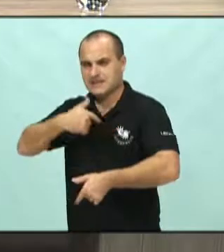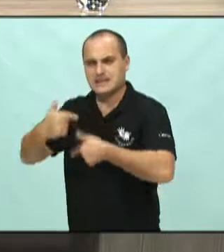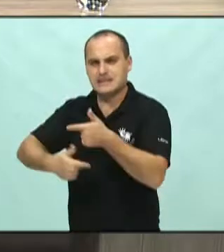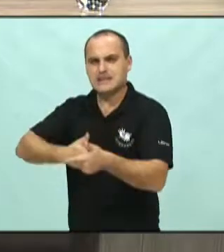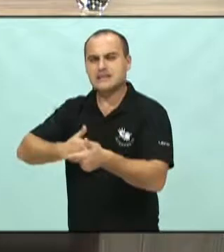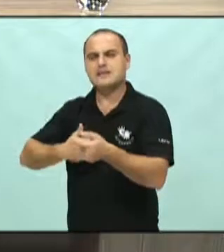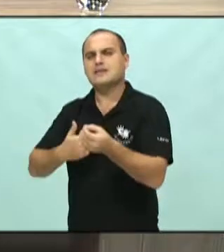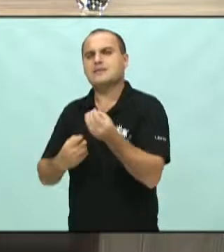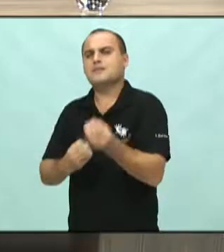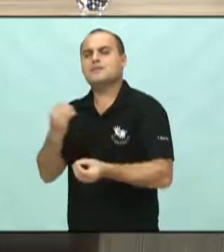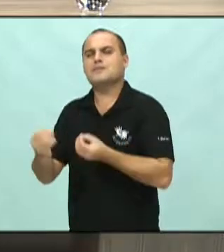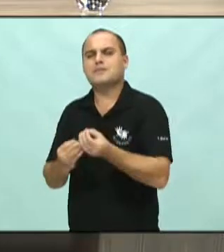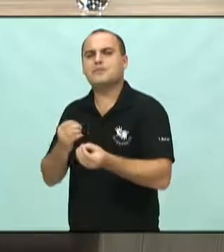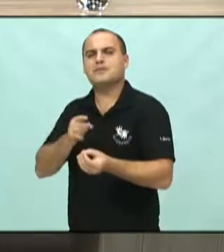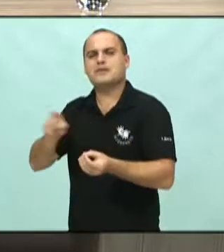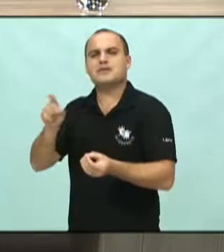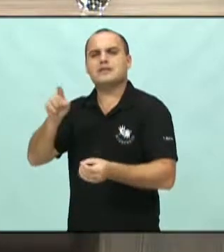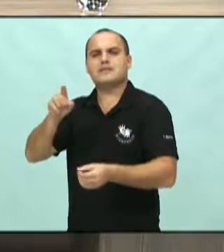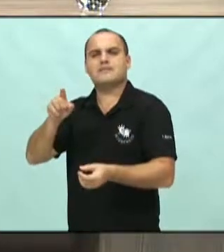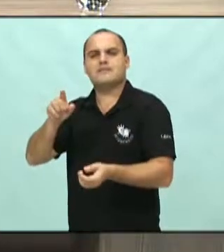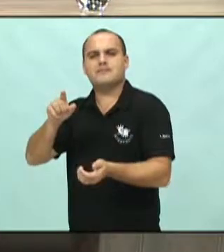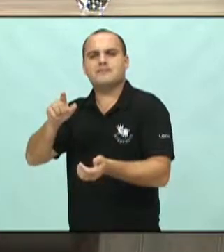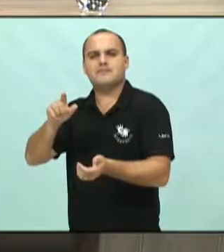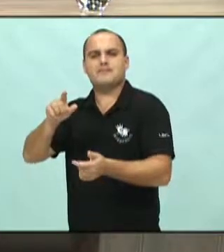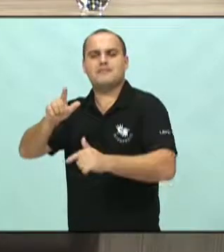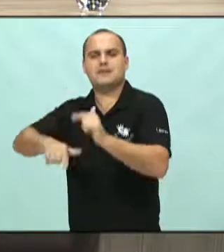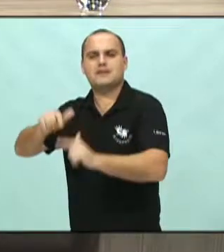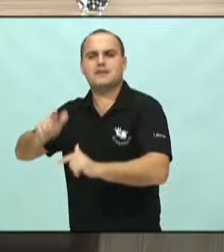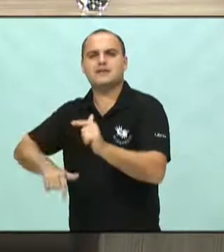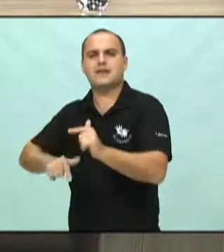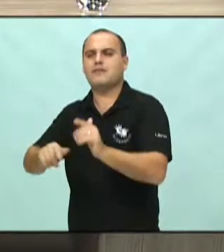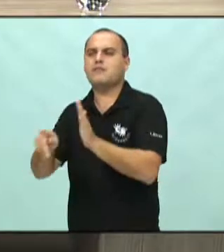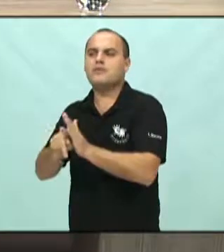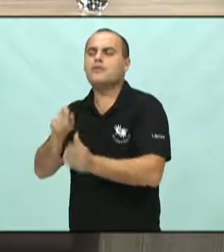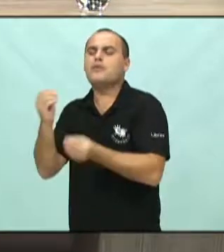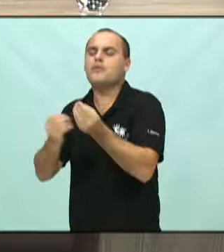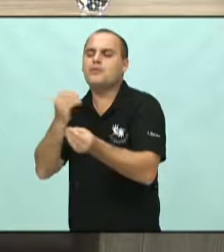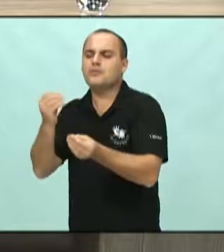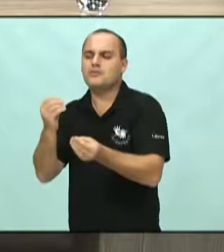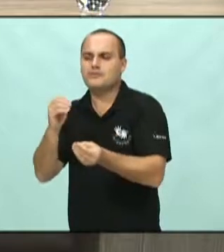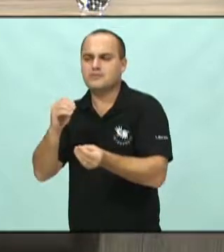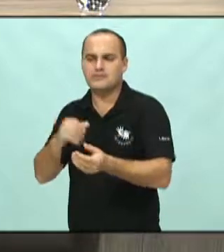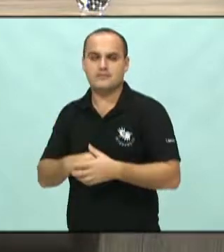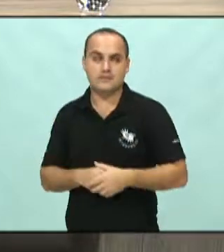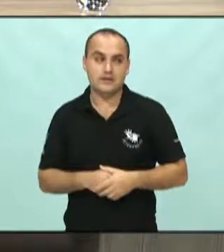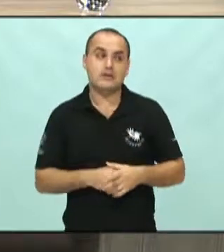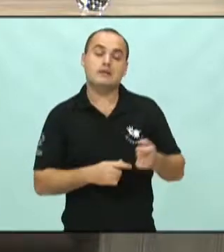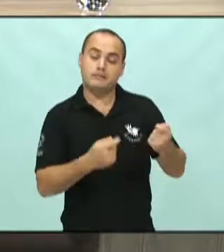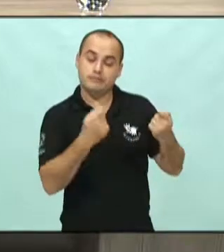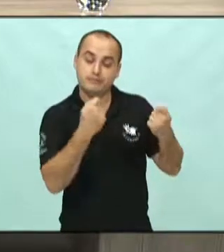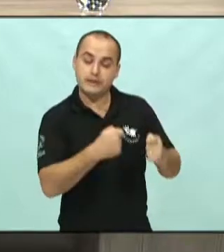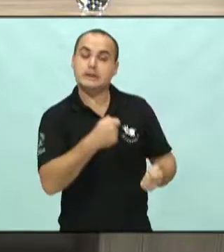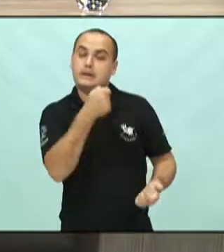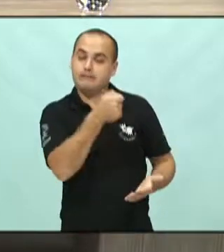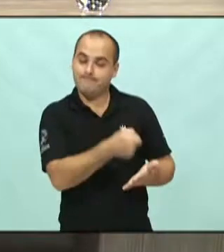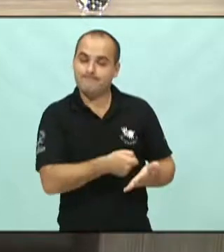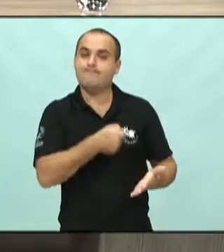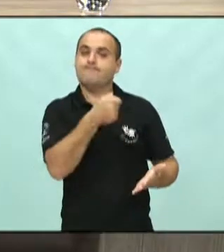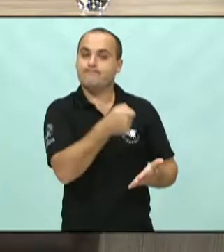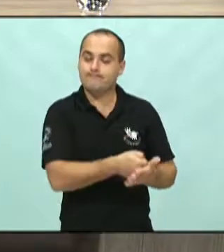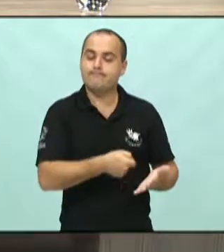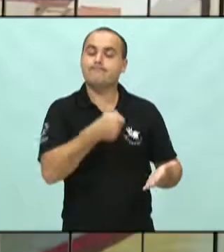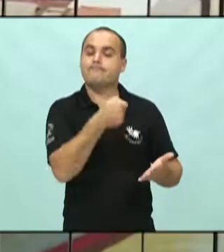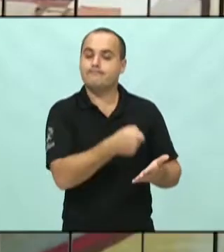material de jornais, né? Essas fontes de jornais antigos? Ela exige dedicação, né? Porque